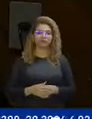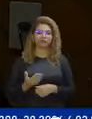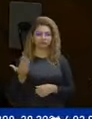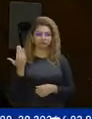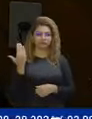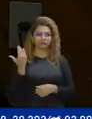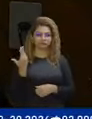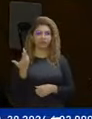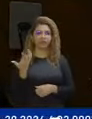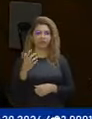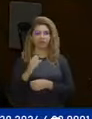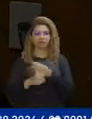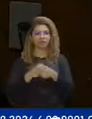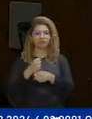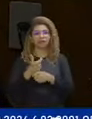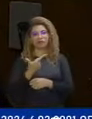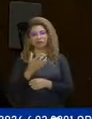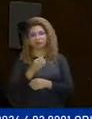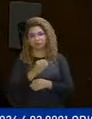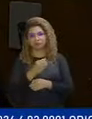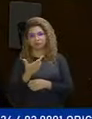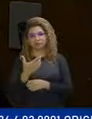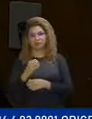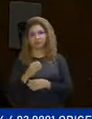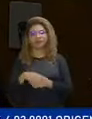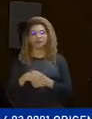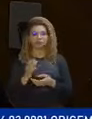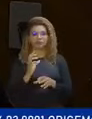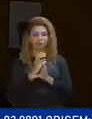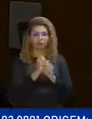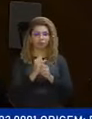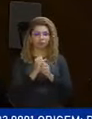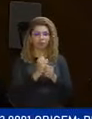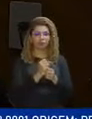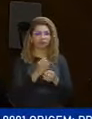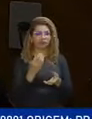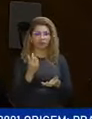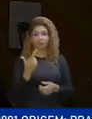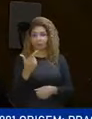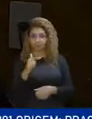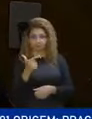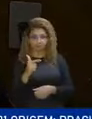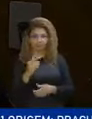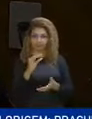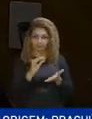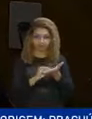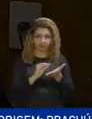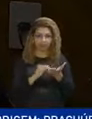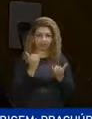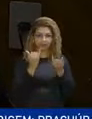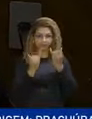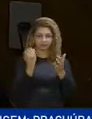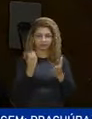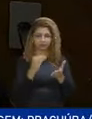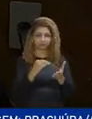eleições municipais de 2020 do recorrente como não prestadas, no âmbito dos autos do processo